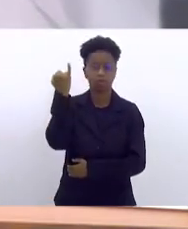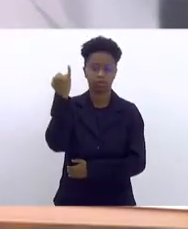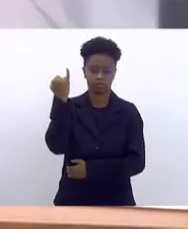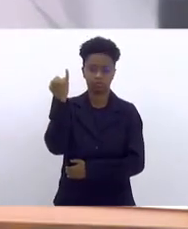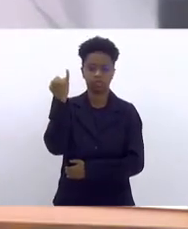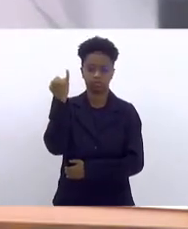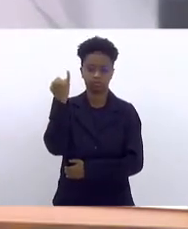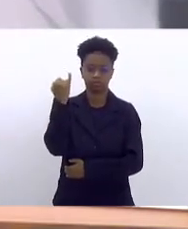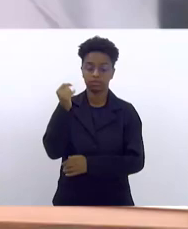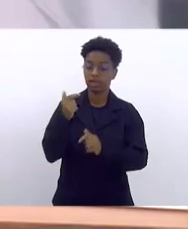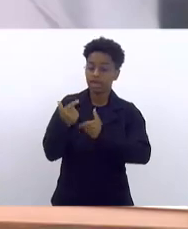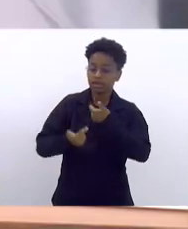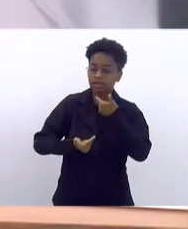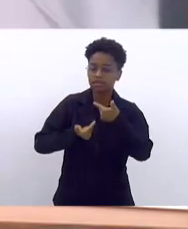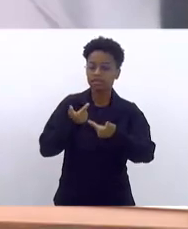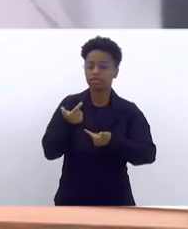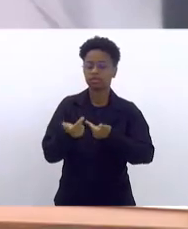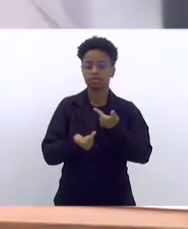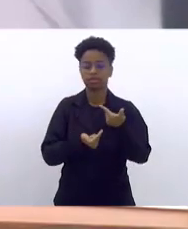trabalham